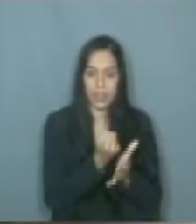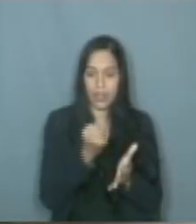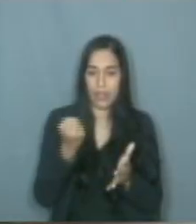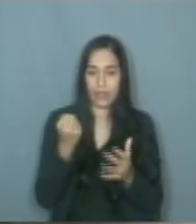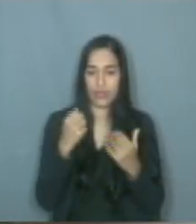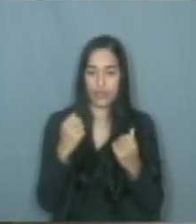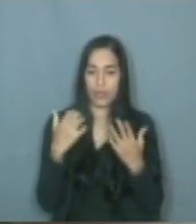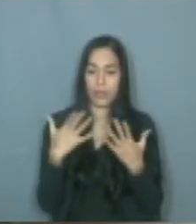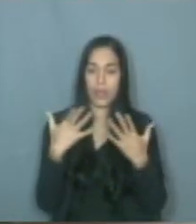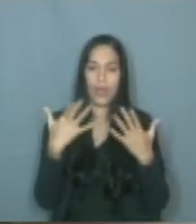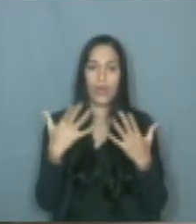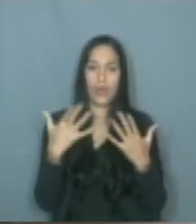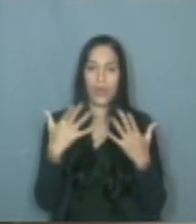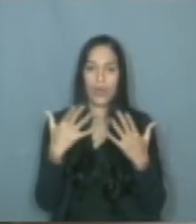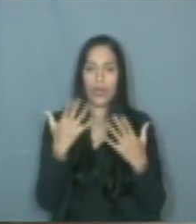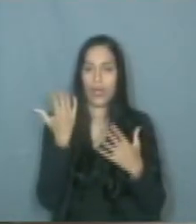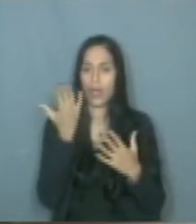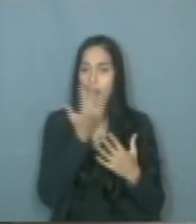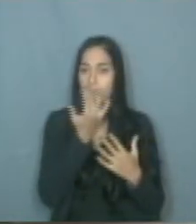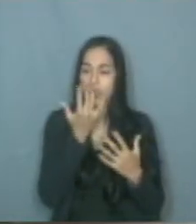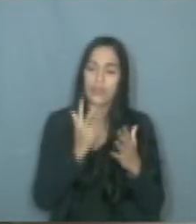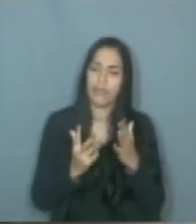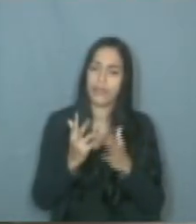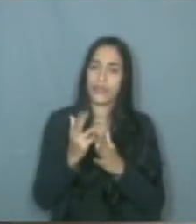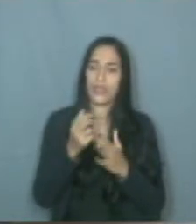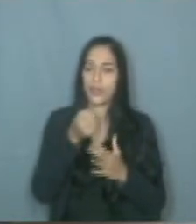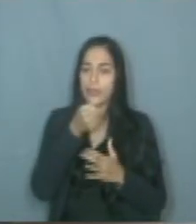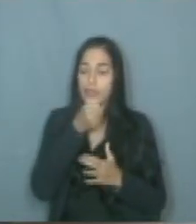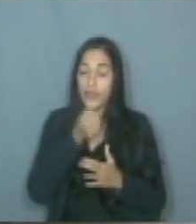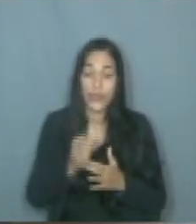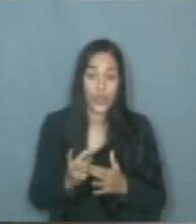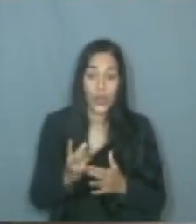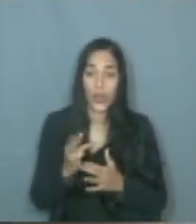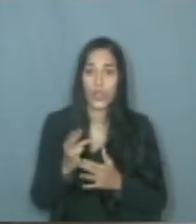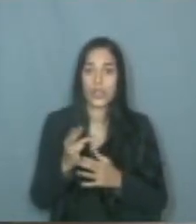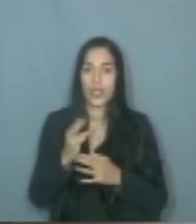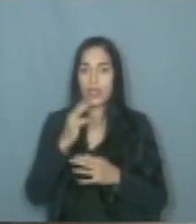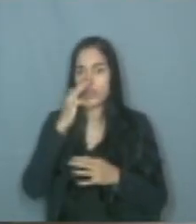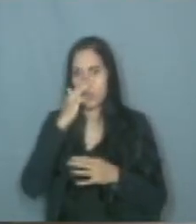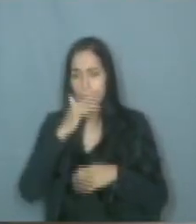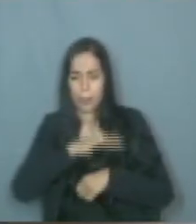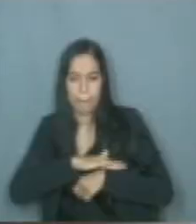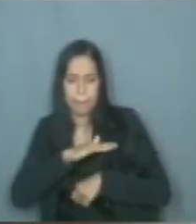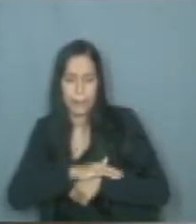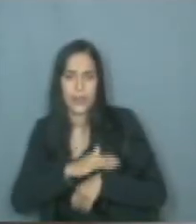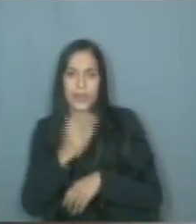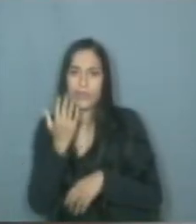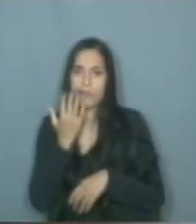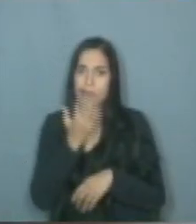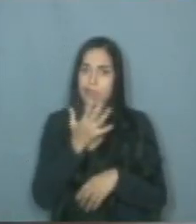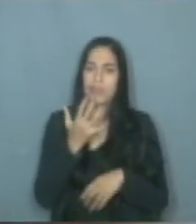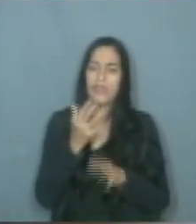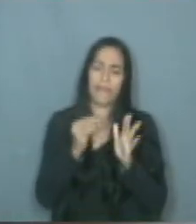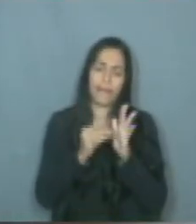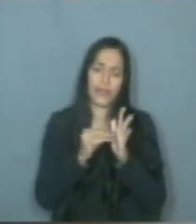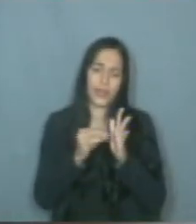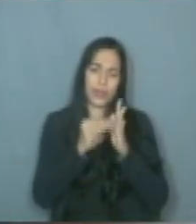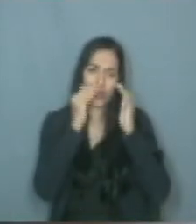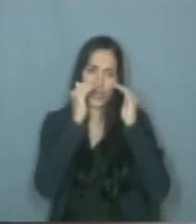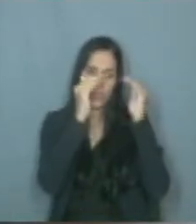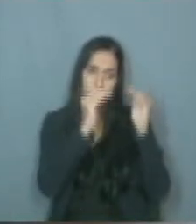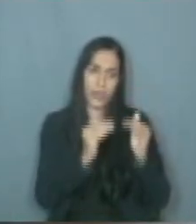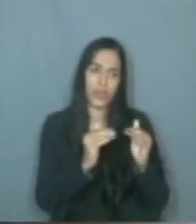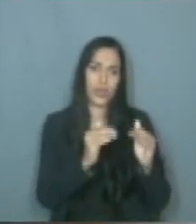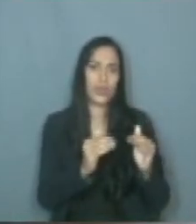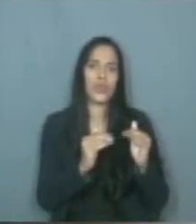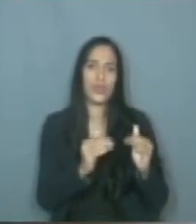apresentação. A música é cortada, o microfone é cortado no meio do hino do bloco. Isso é um grande desrespeito.